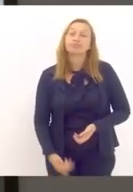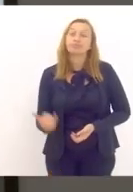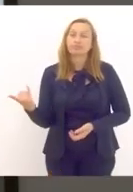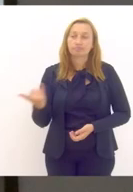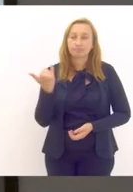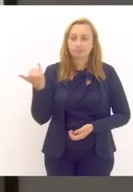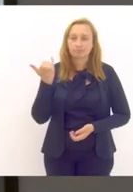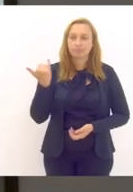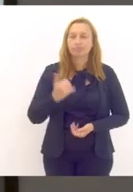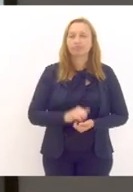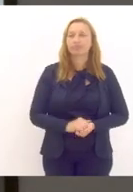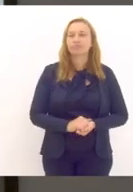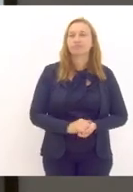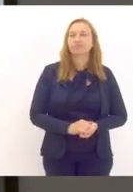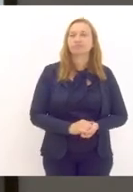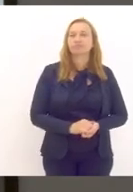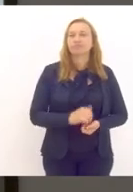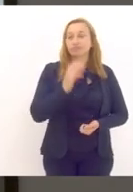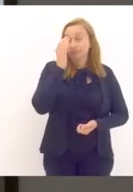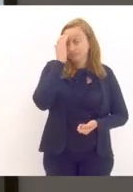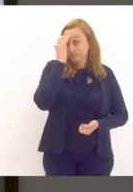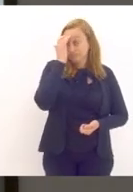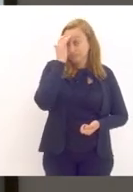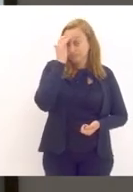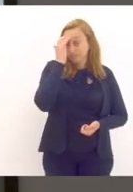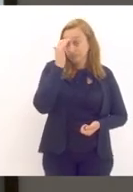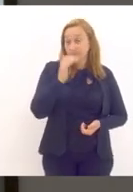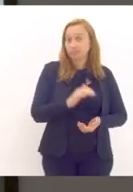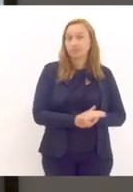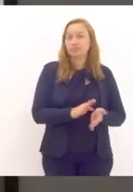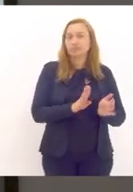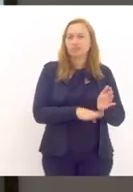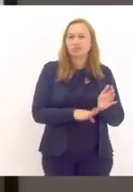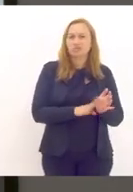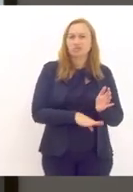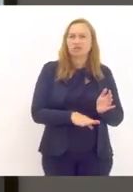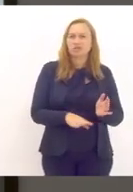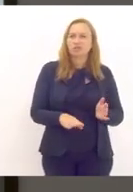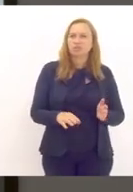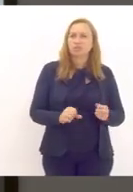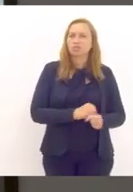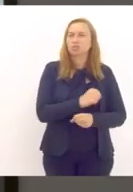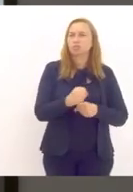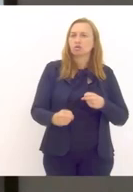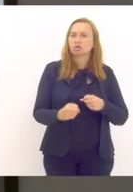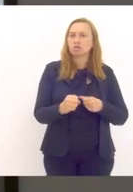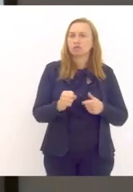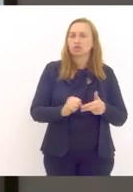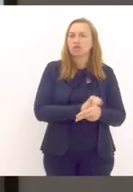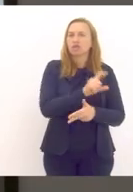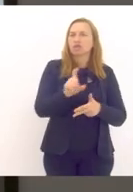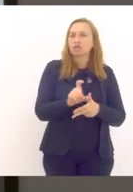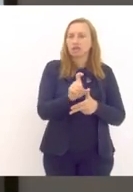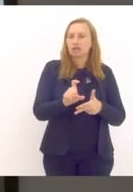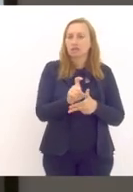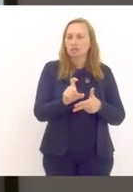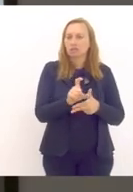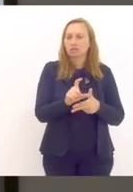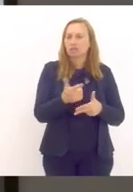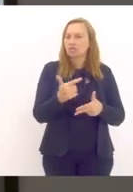porque por conta da própria LRF. Despesa com pessoal do Poder Executivo. Nós ainda não temos dos outros poderes, porque a consolidação ainda está sendo